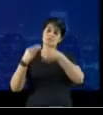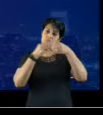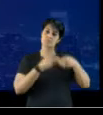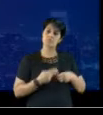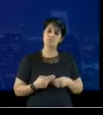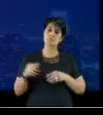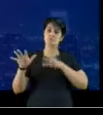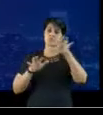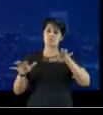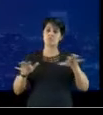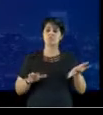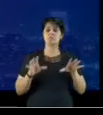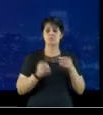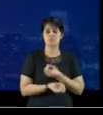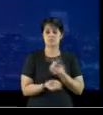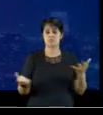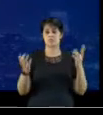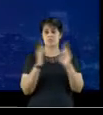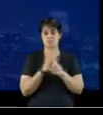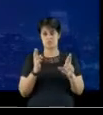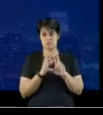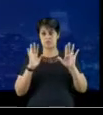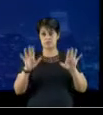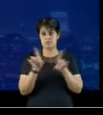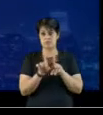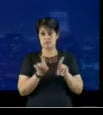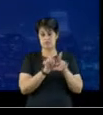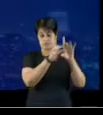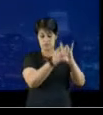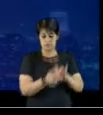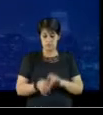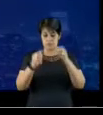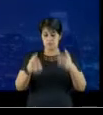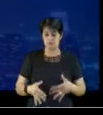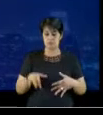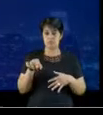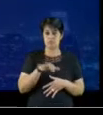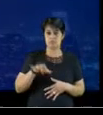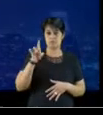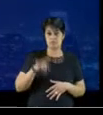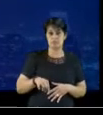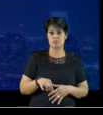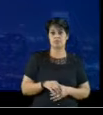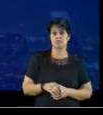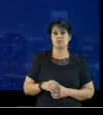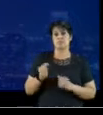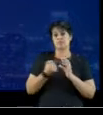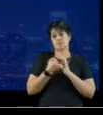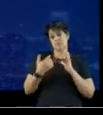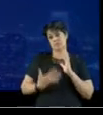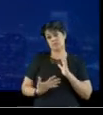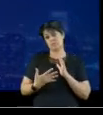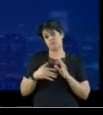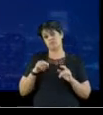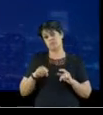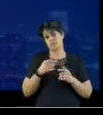Cabe ressaltar, nesse contexto, que as bandas milimétricas possuem como características marcantes